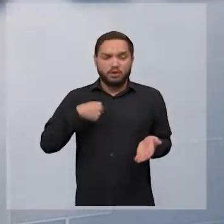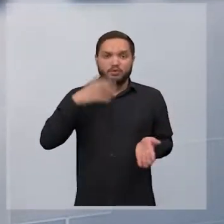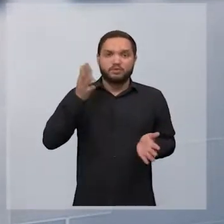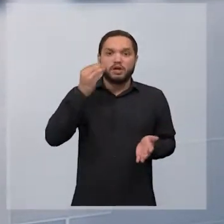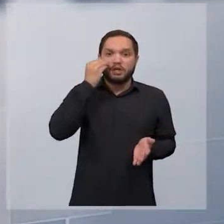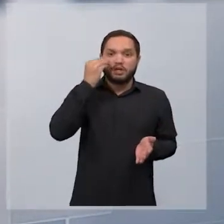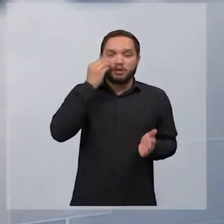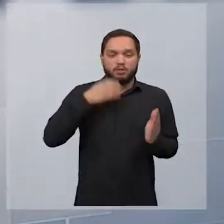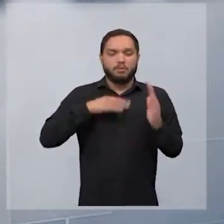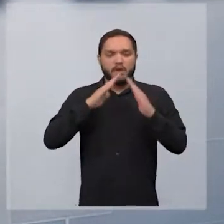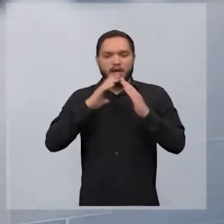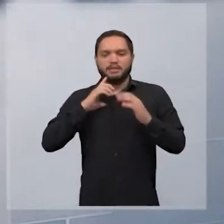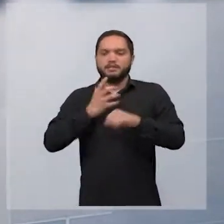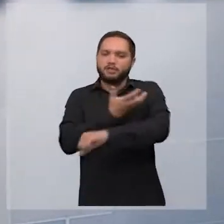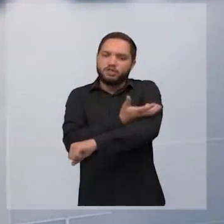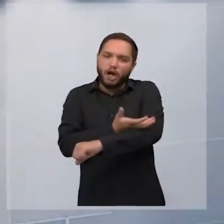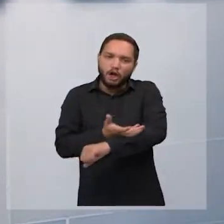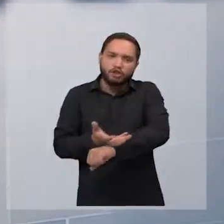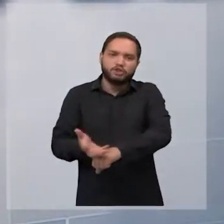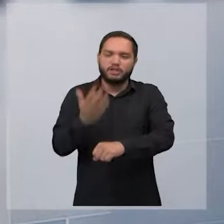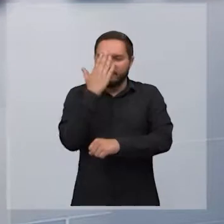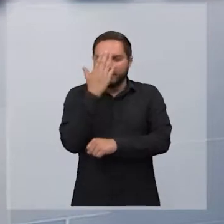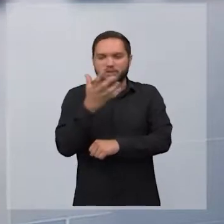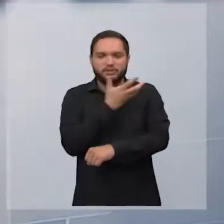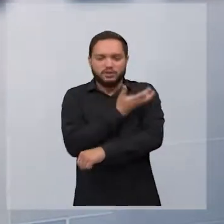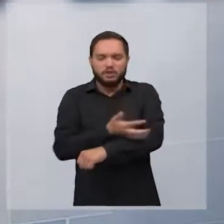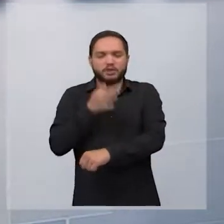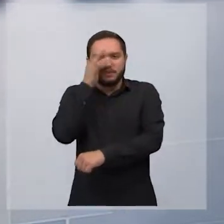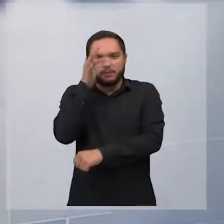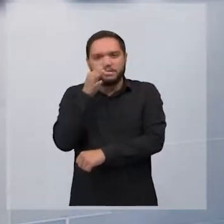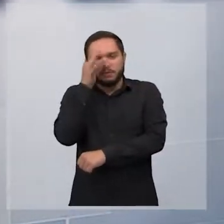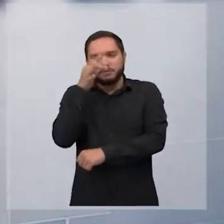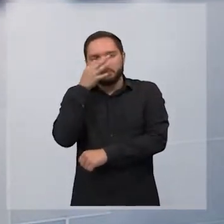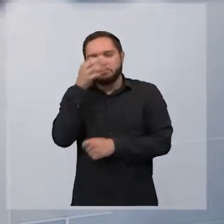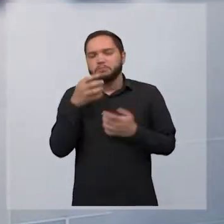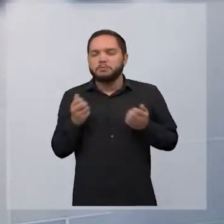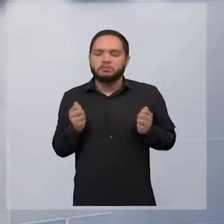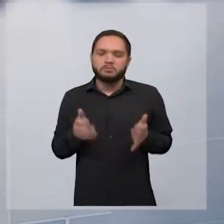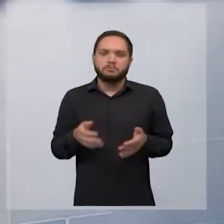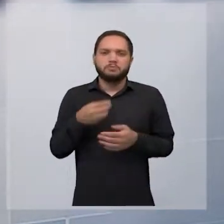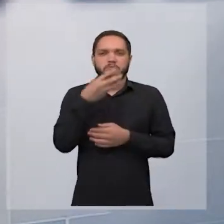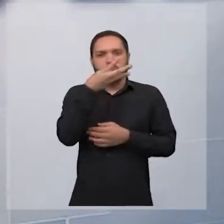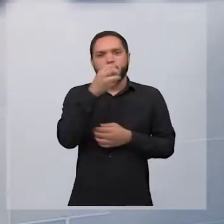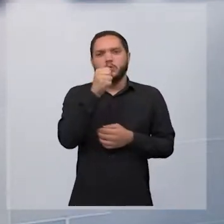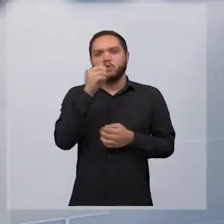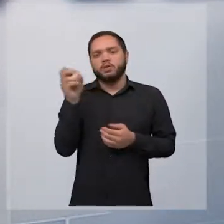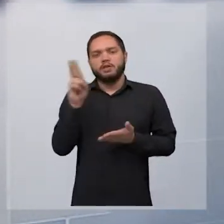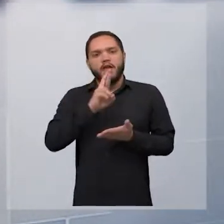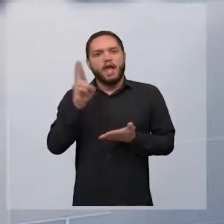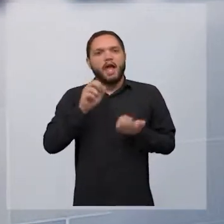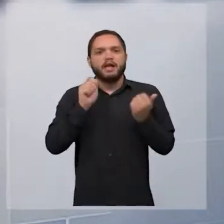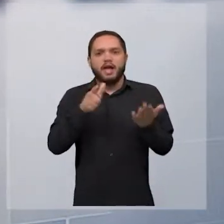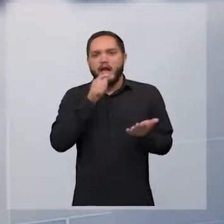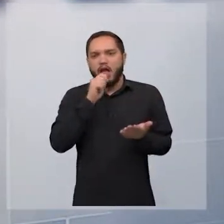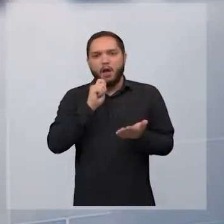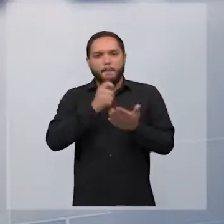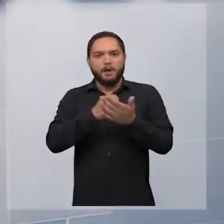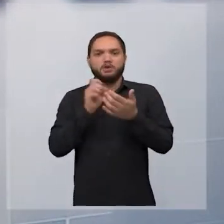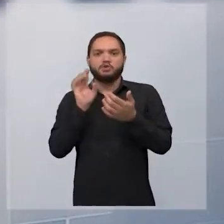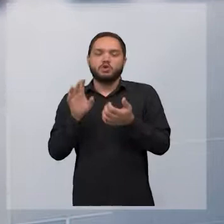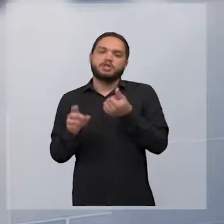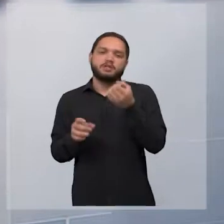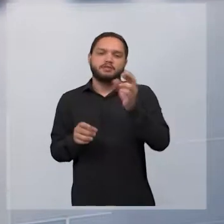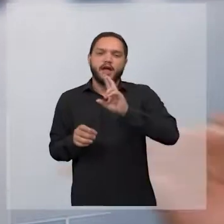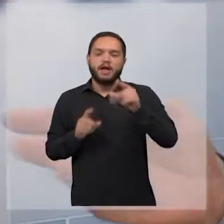jardim, lá, você gastava, dava quase R$380, 400. eu estou pagando 60, porque a CAGES às vezes